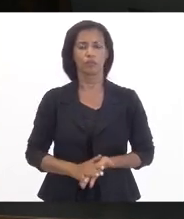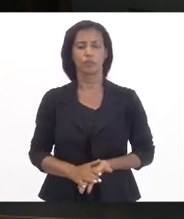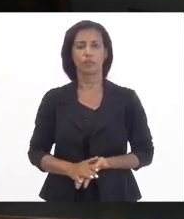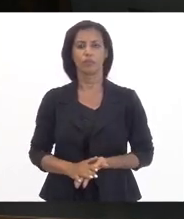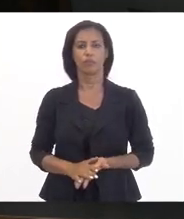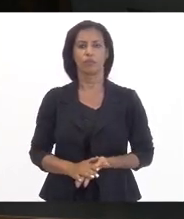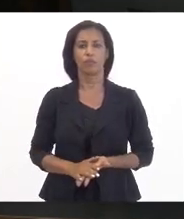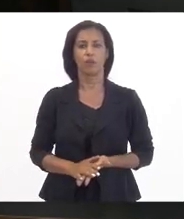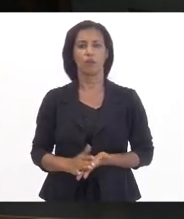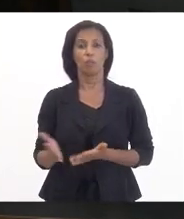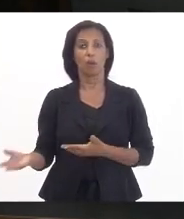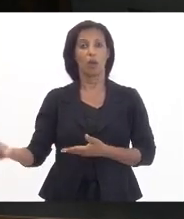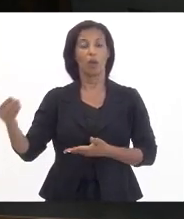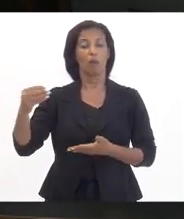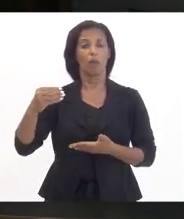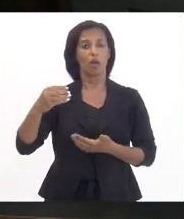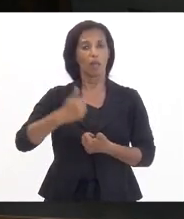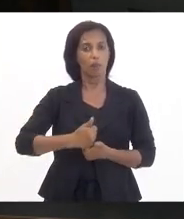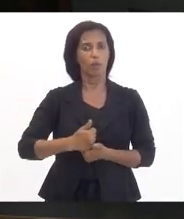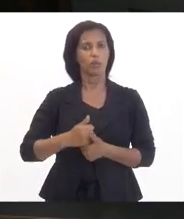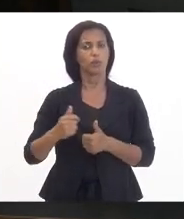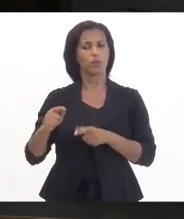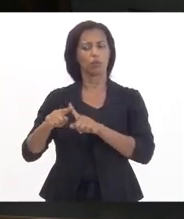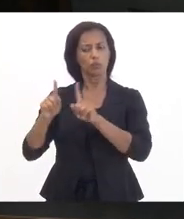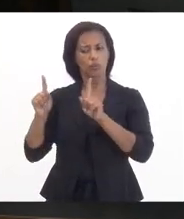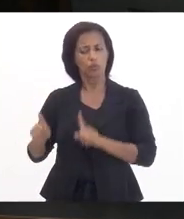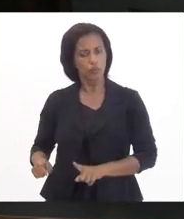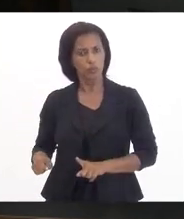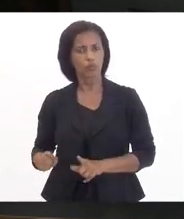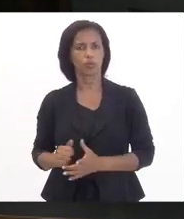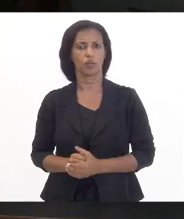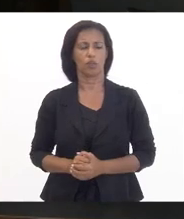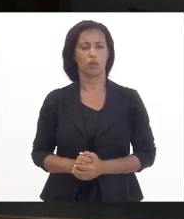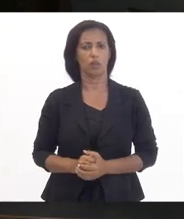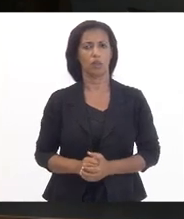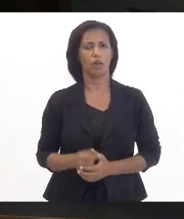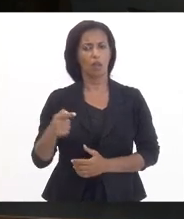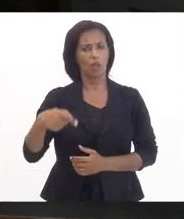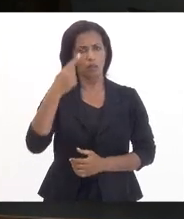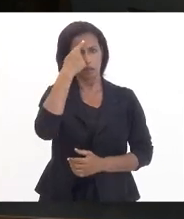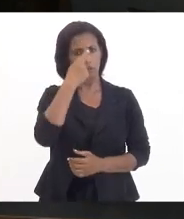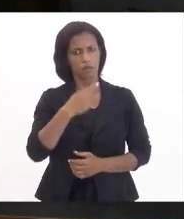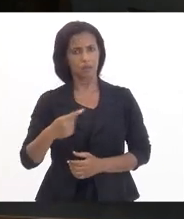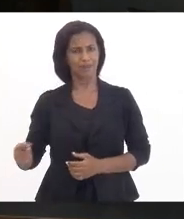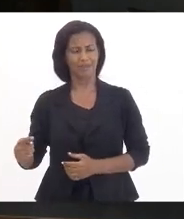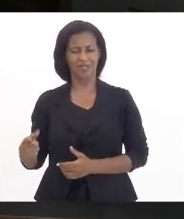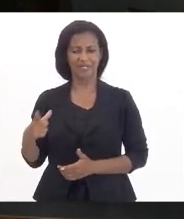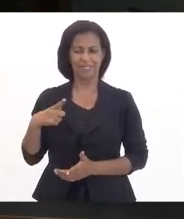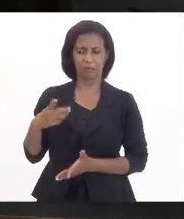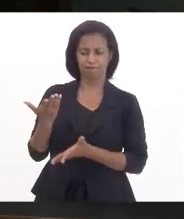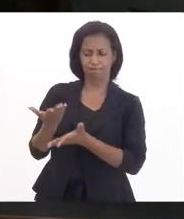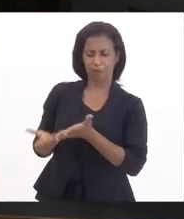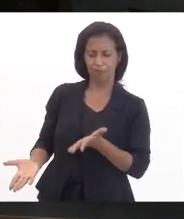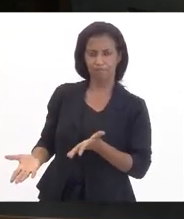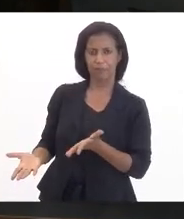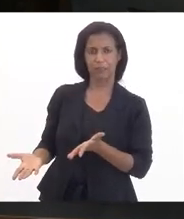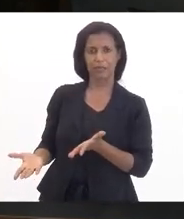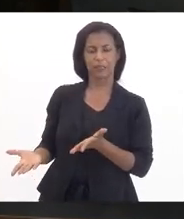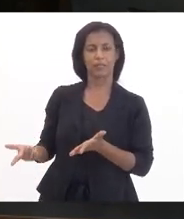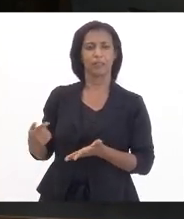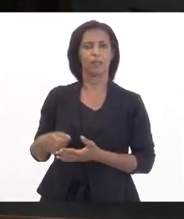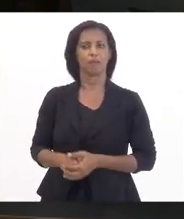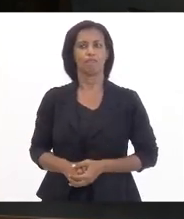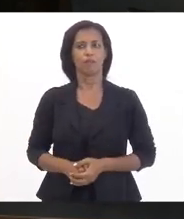faremos uma grande reposição para os servidores. Essa semana tivemos uma derrota dura